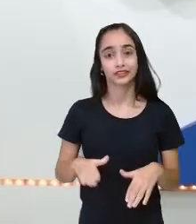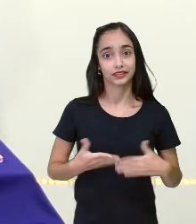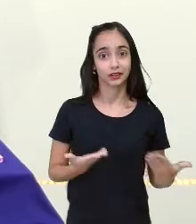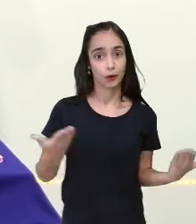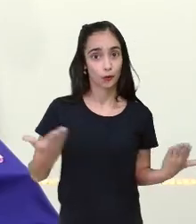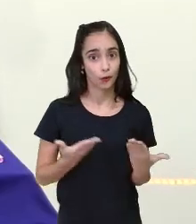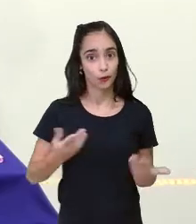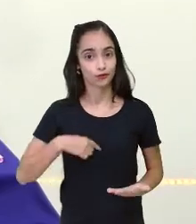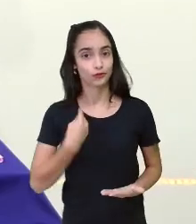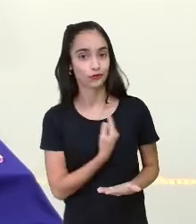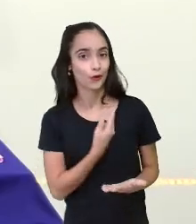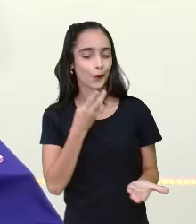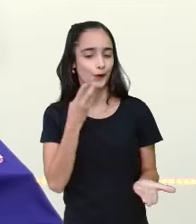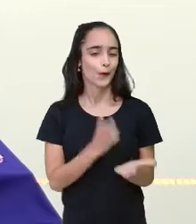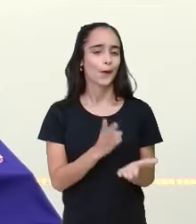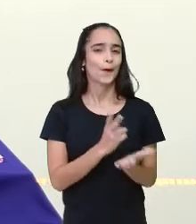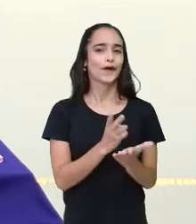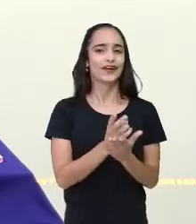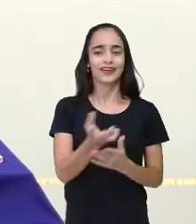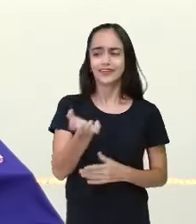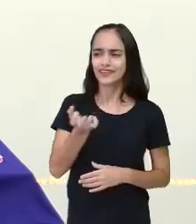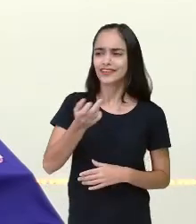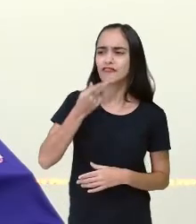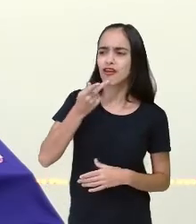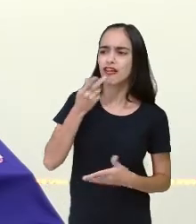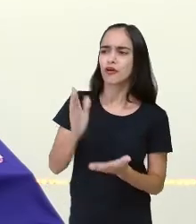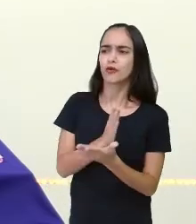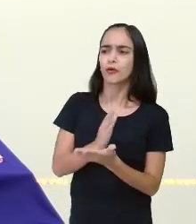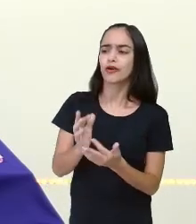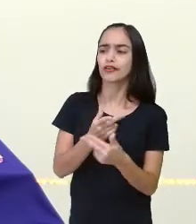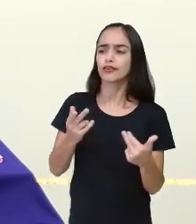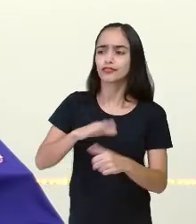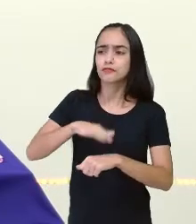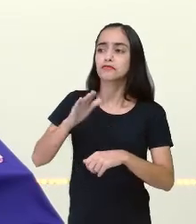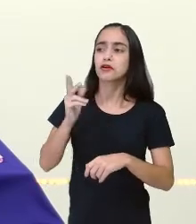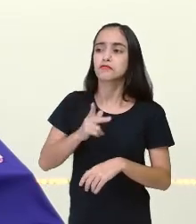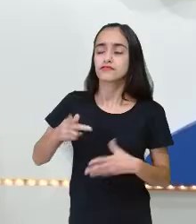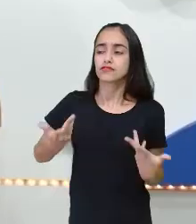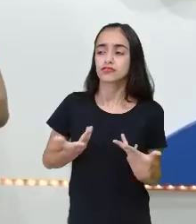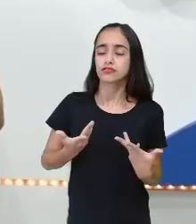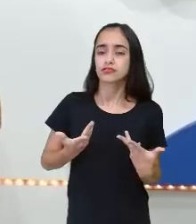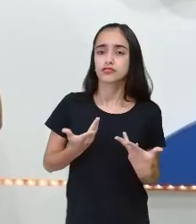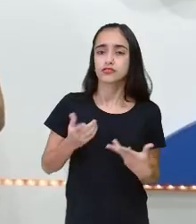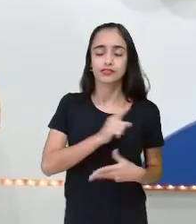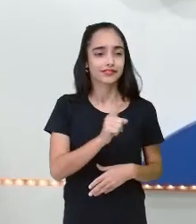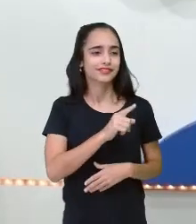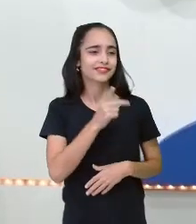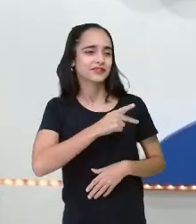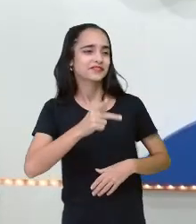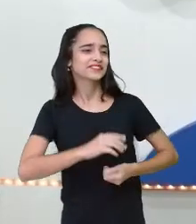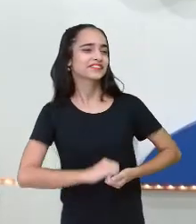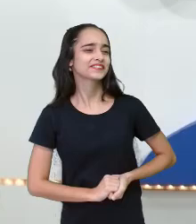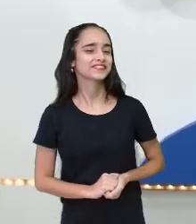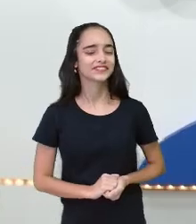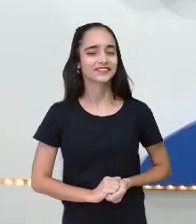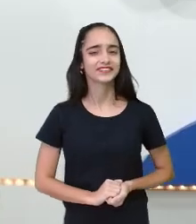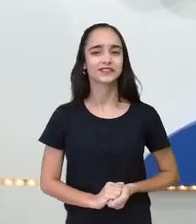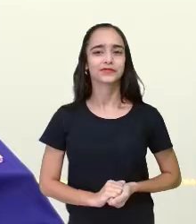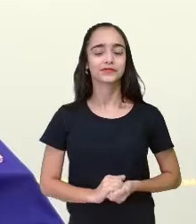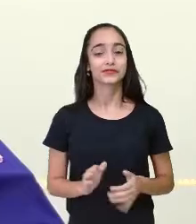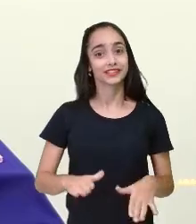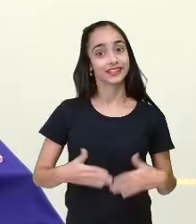vai continuar. Quer falar alguma palavrinha a mais, professora? Não, professora Verônica. A gente